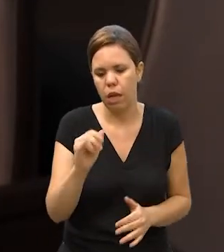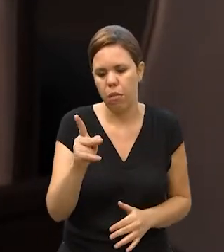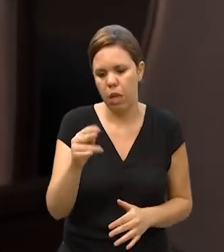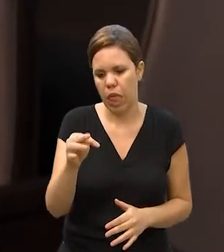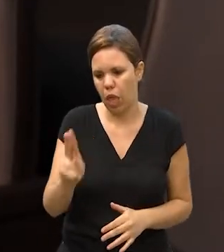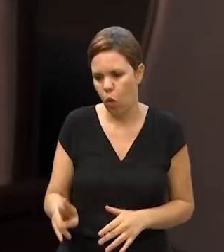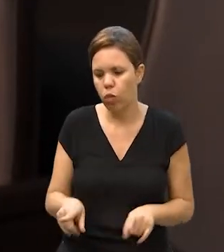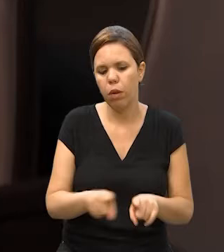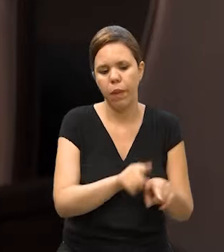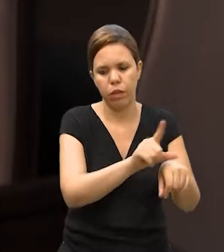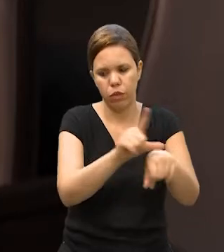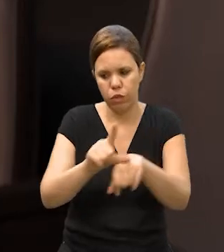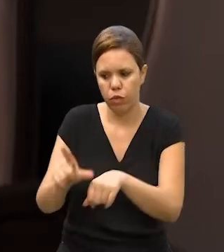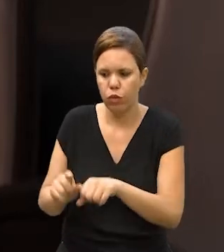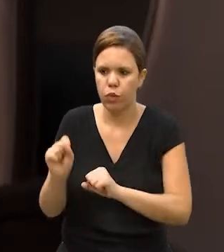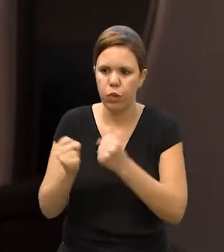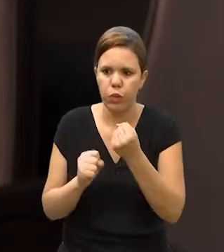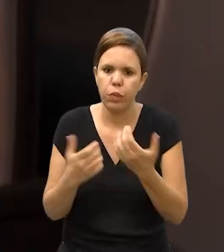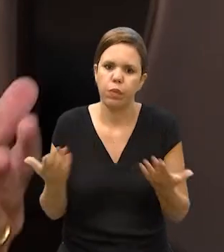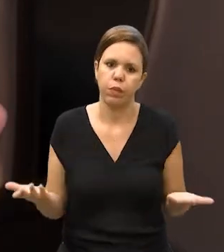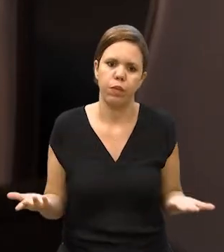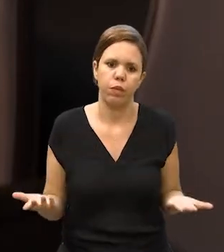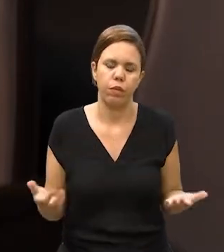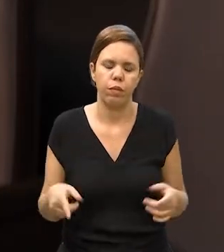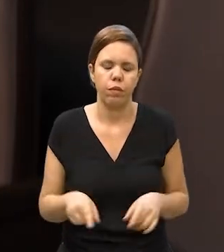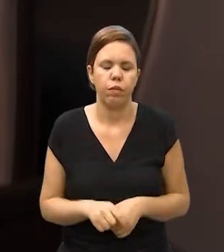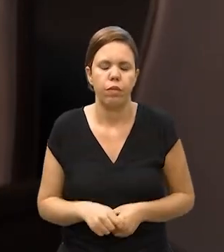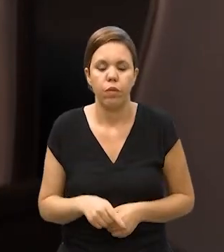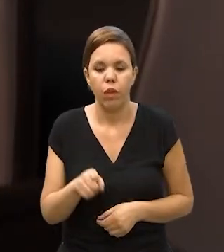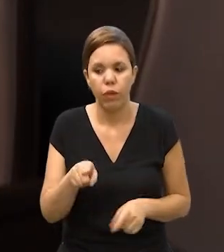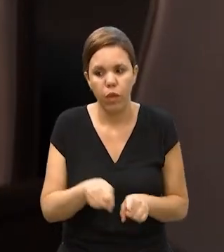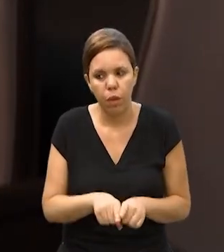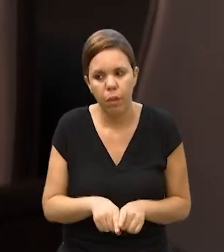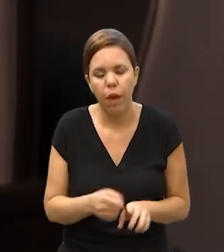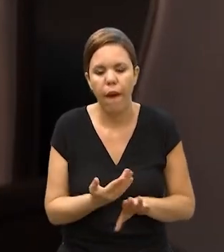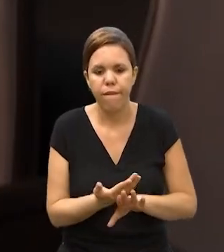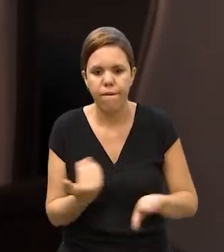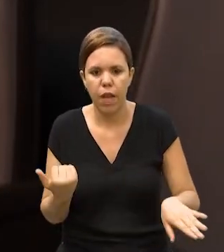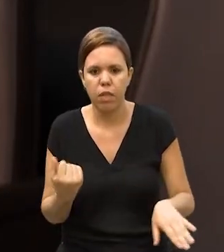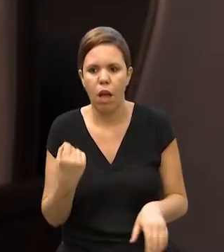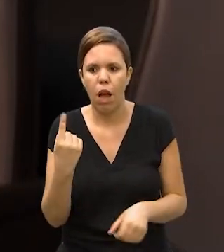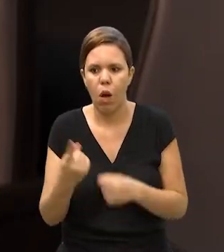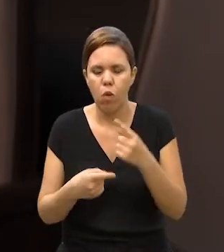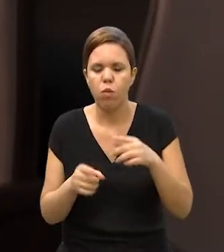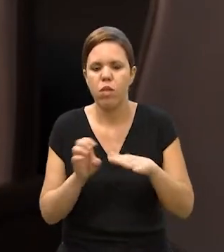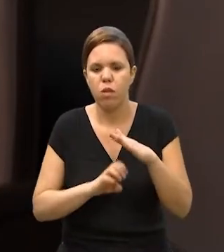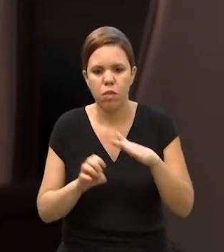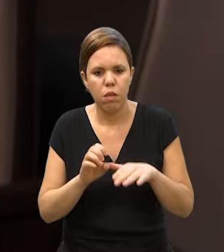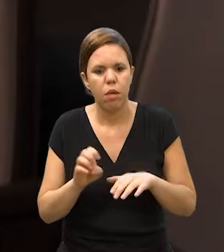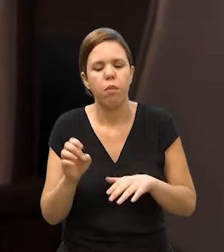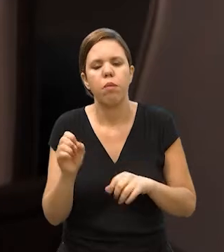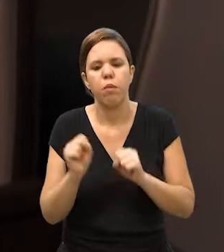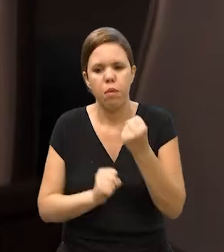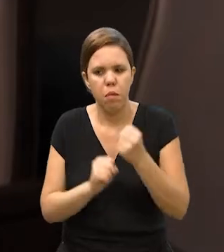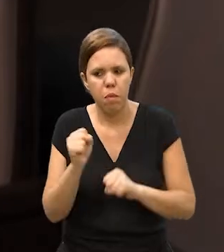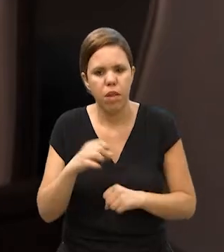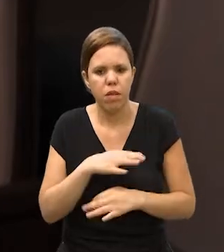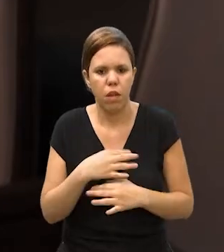o do comercial, né? E obviamente você acaba afastando algumas empresas da cidade